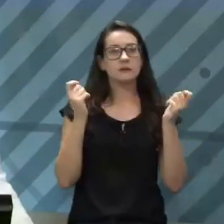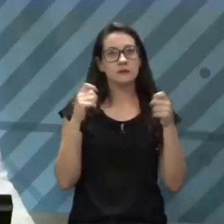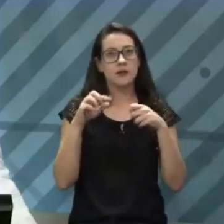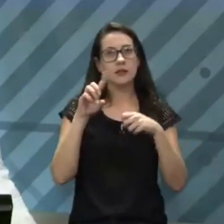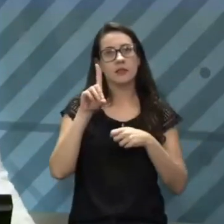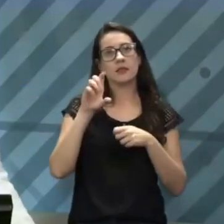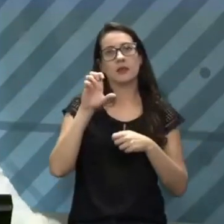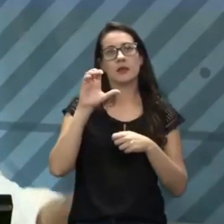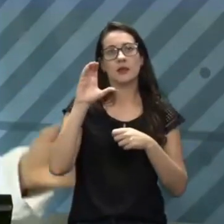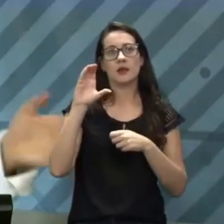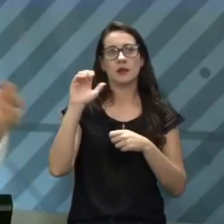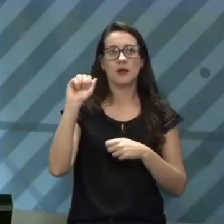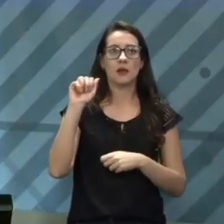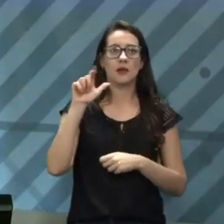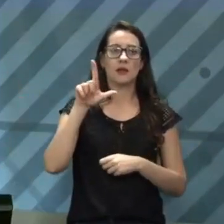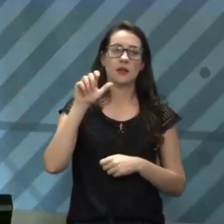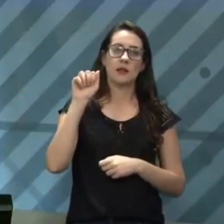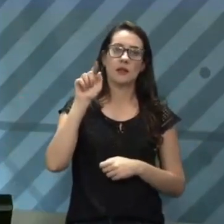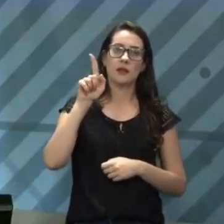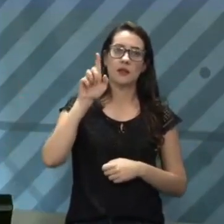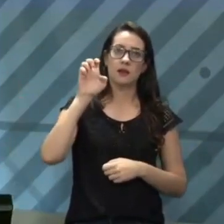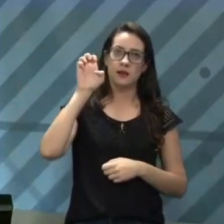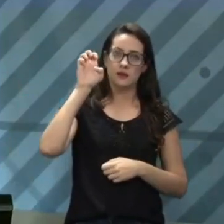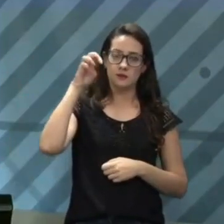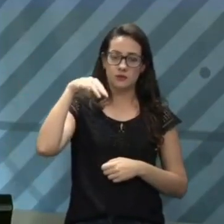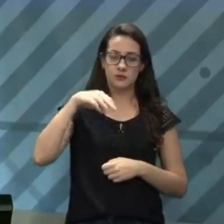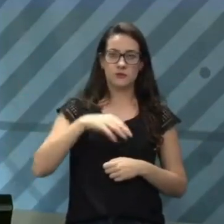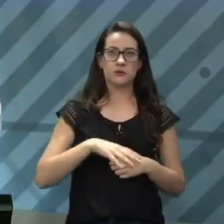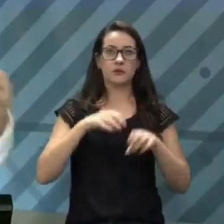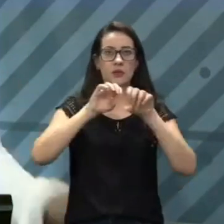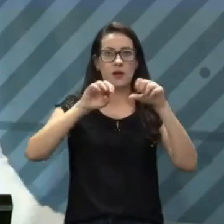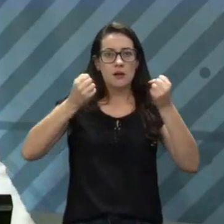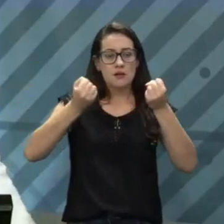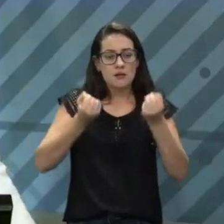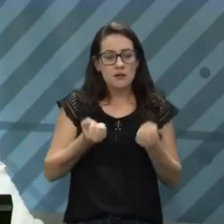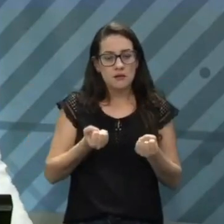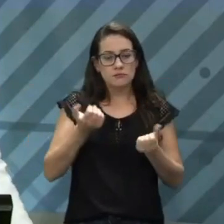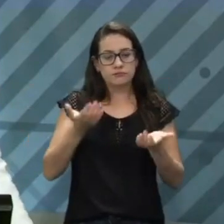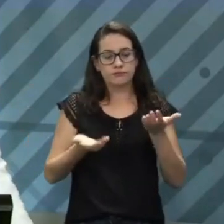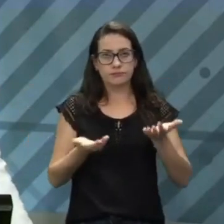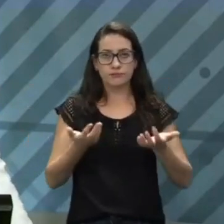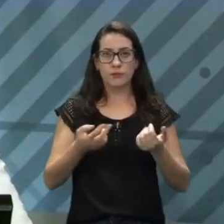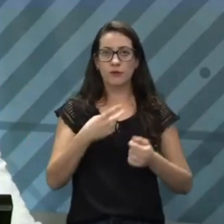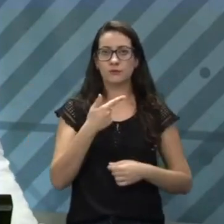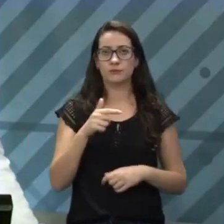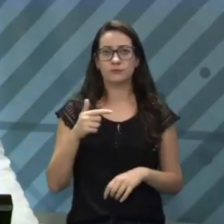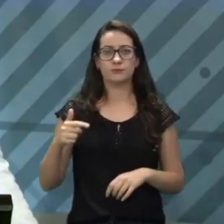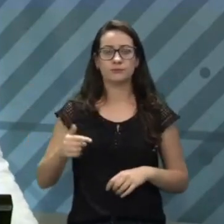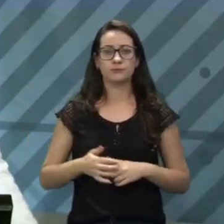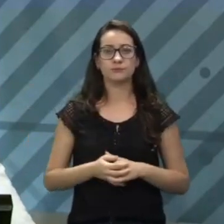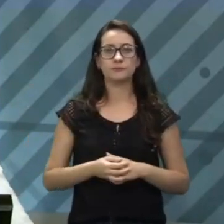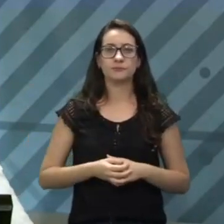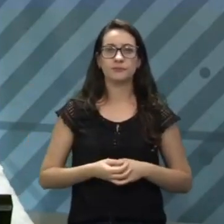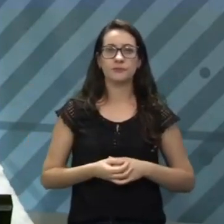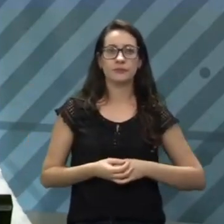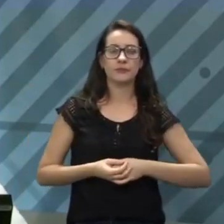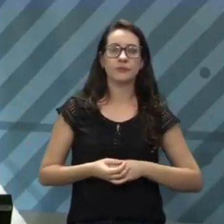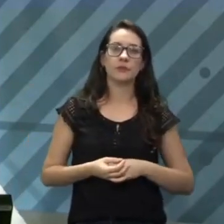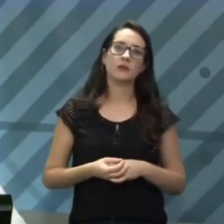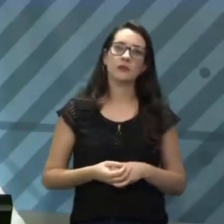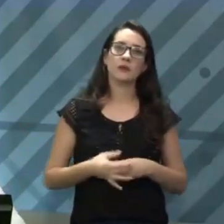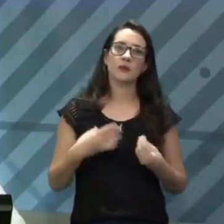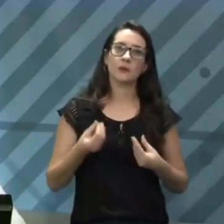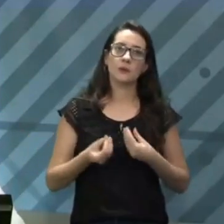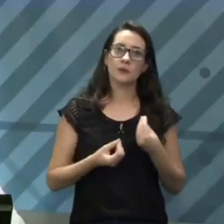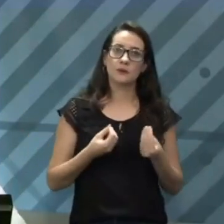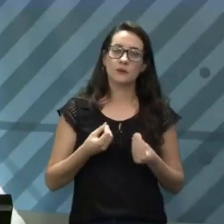decalagem. Porque parte da carga não é distribuída durante a viga, ela já é direcionada para o apoio. Então, vamos ver como que